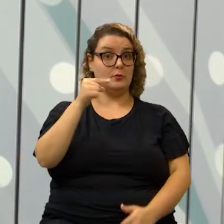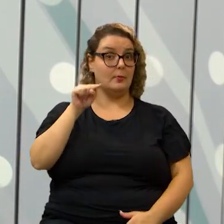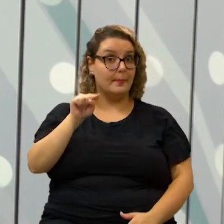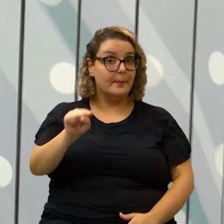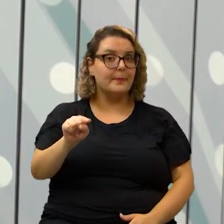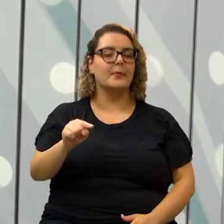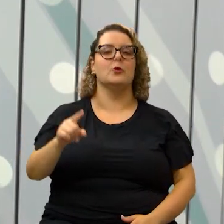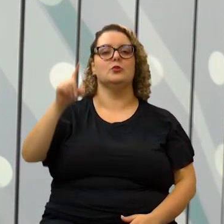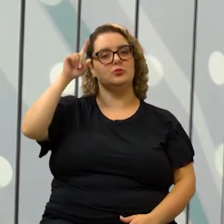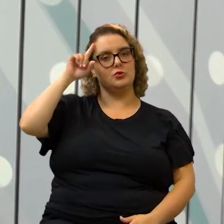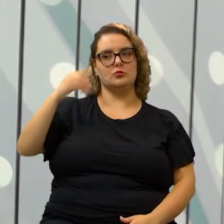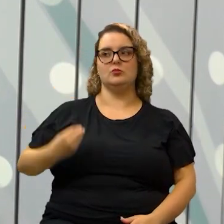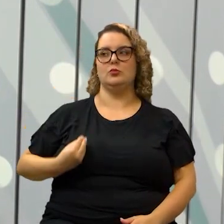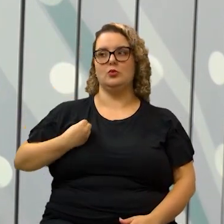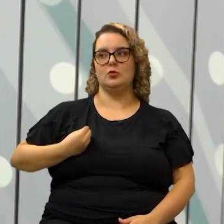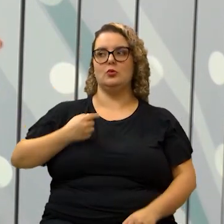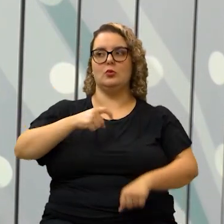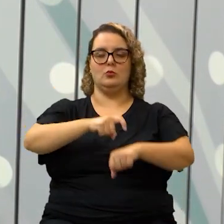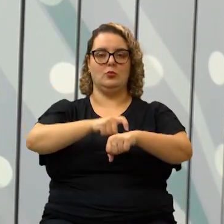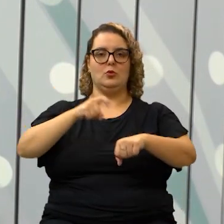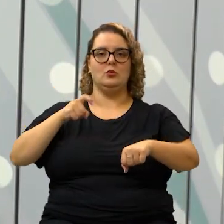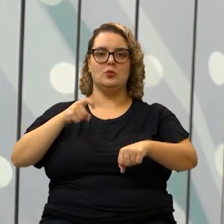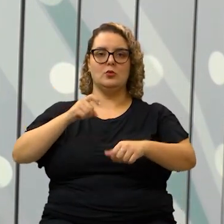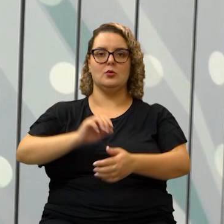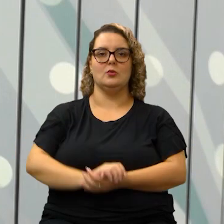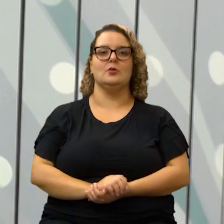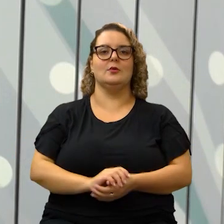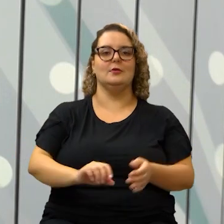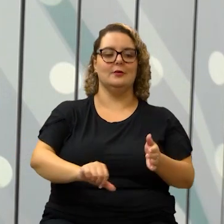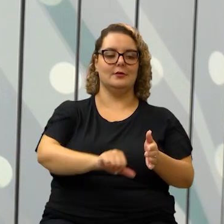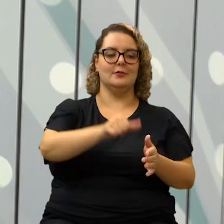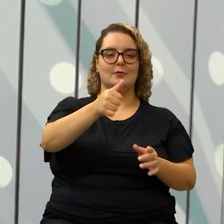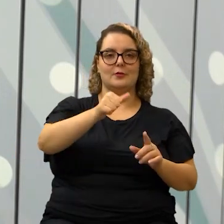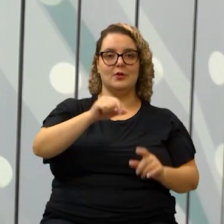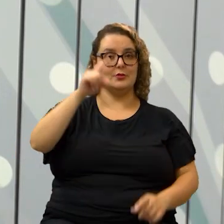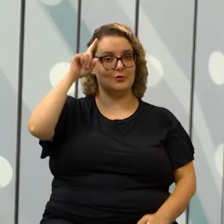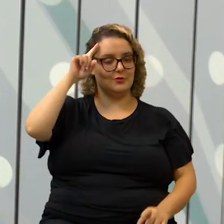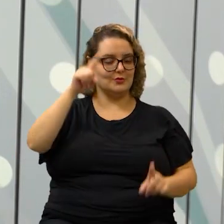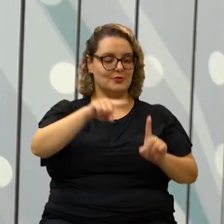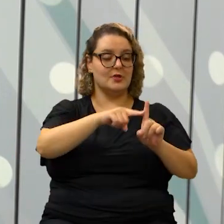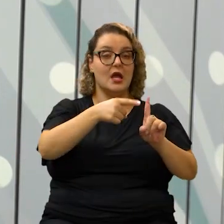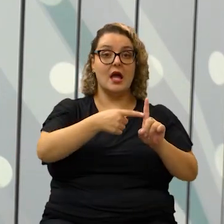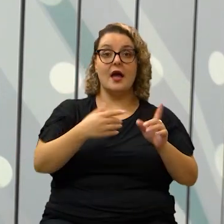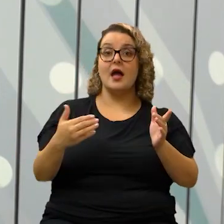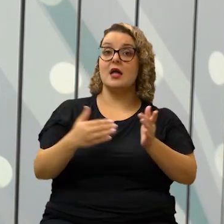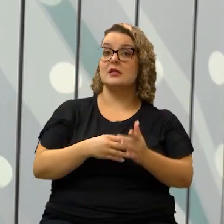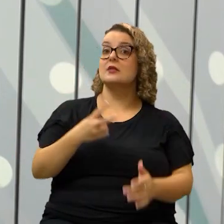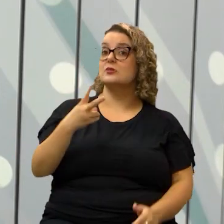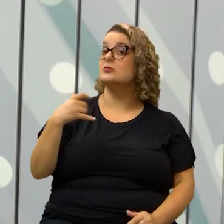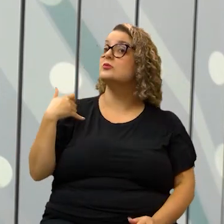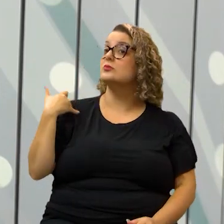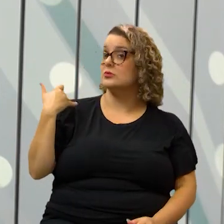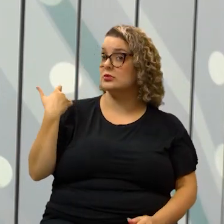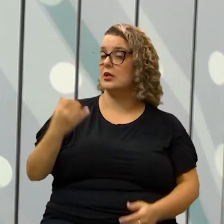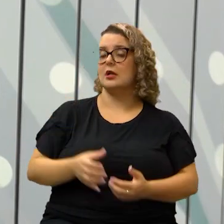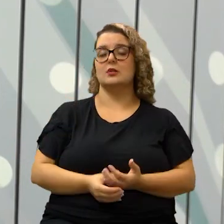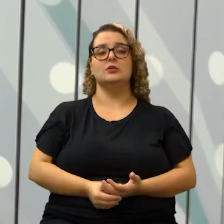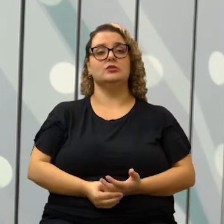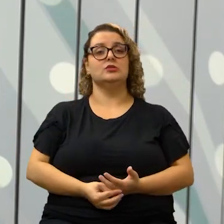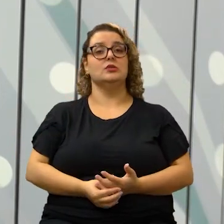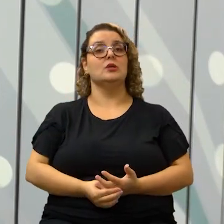primeiros 1000 dias de vida se referem ao período que vai do primeiro dia de gestação até os 2 anos de